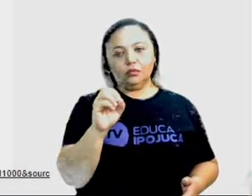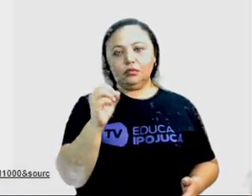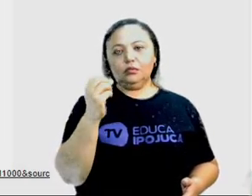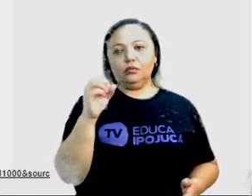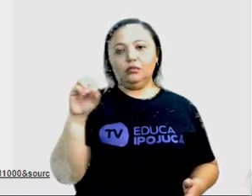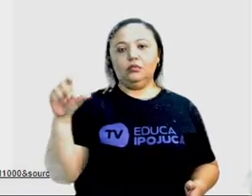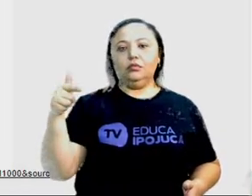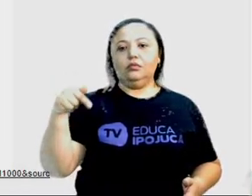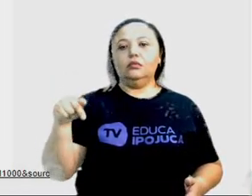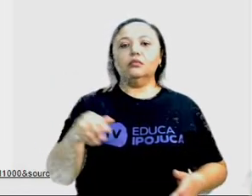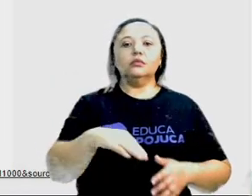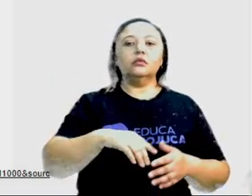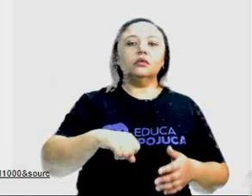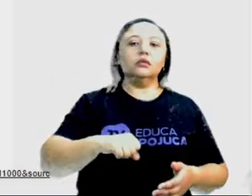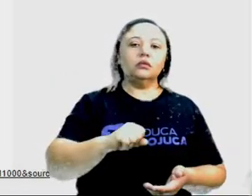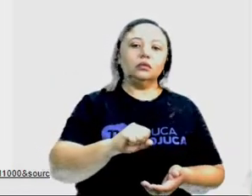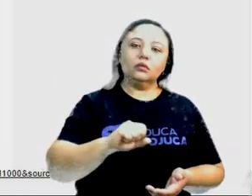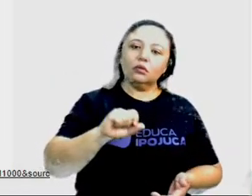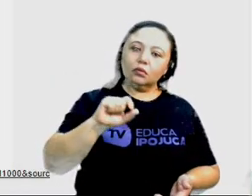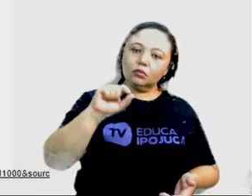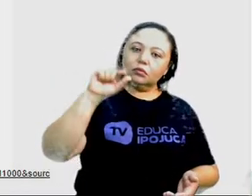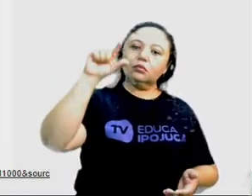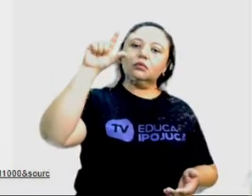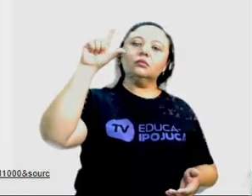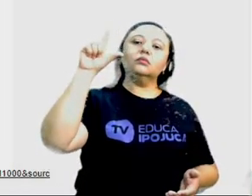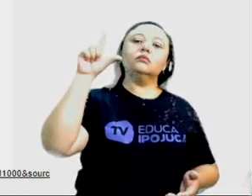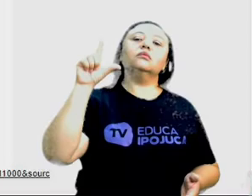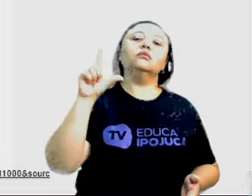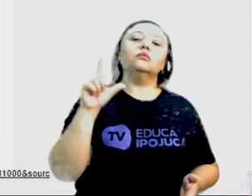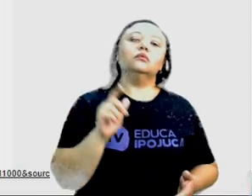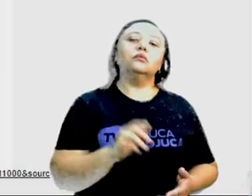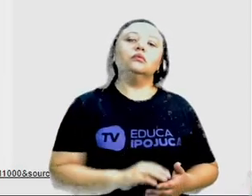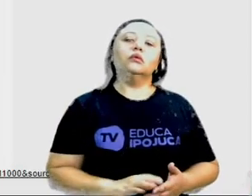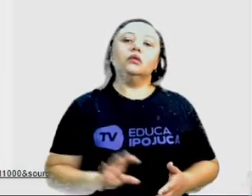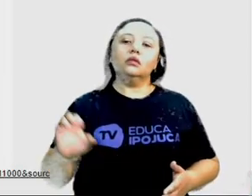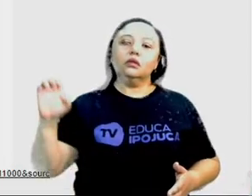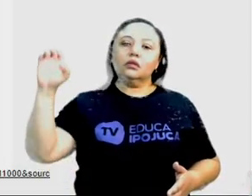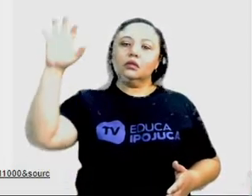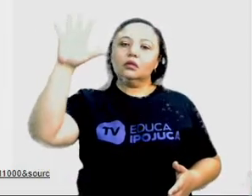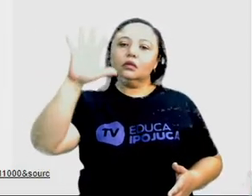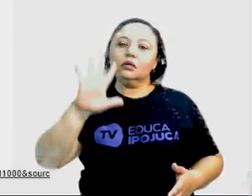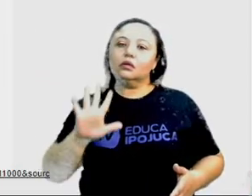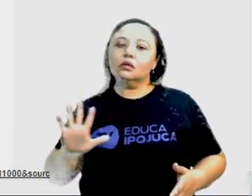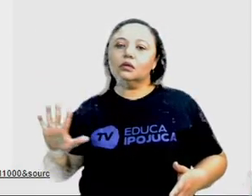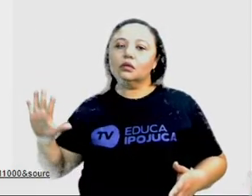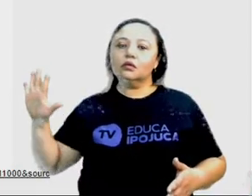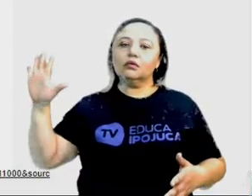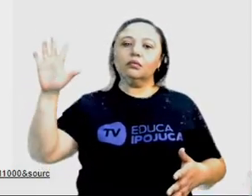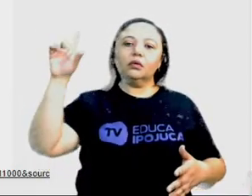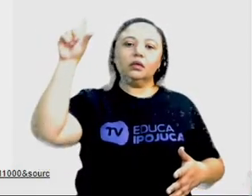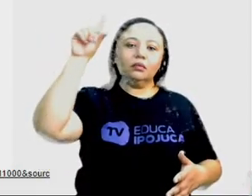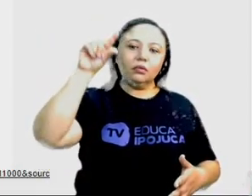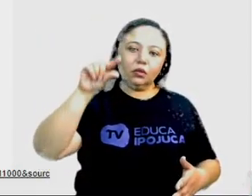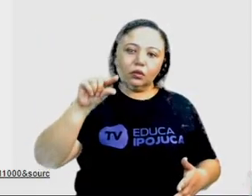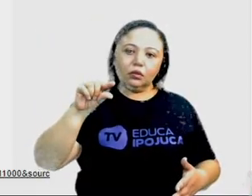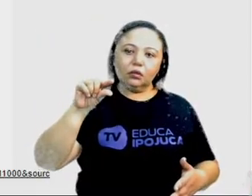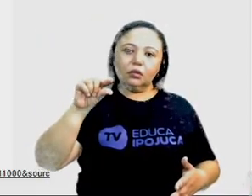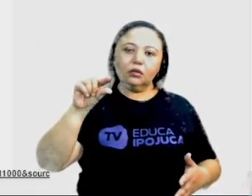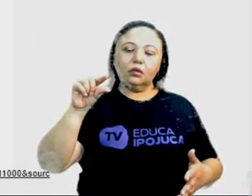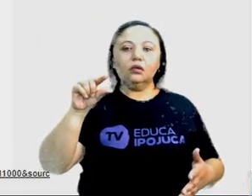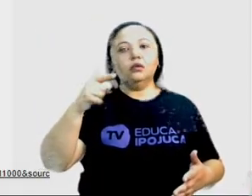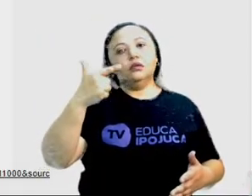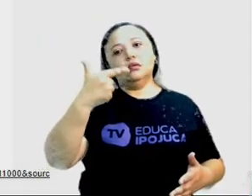Europa, a expectativa de vida das pessoas em 57 já era menor. Já